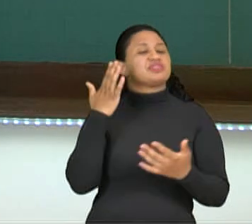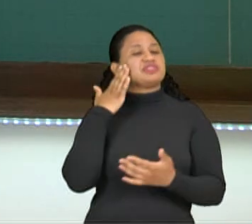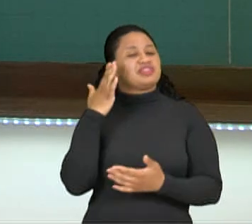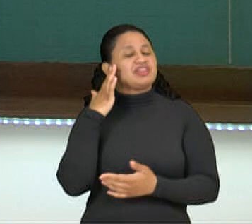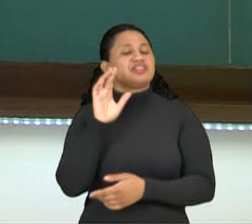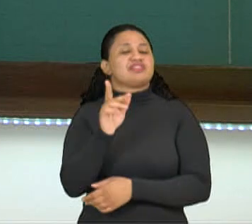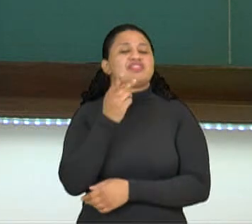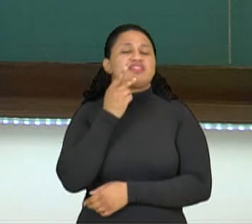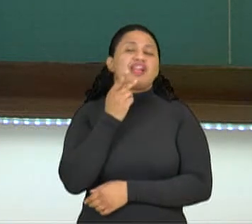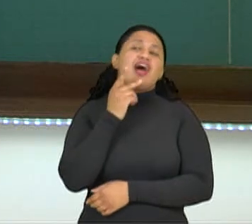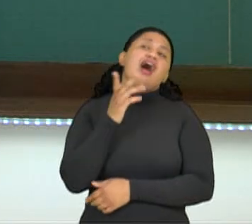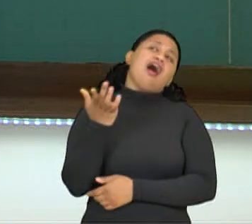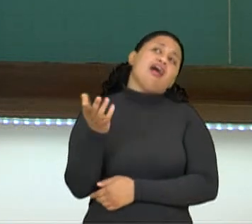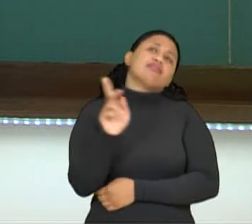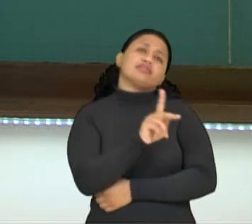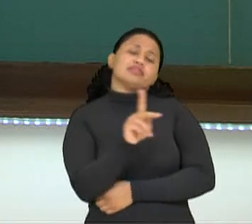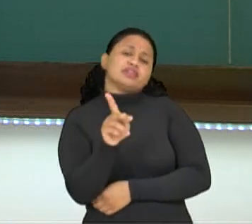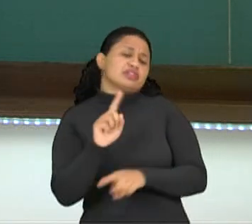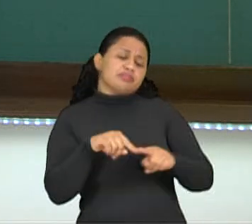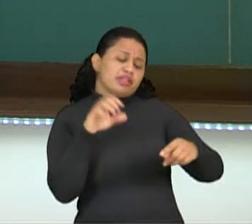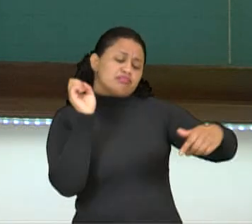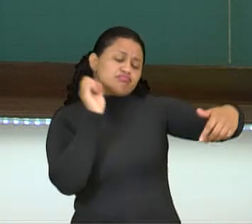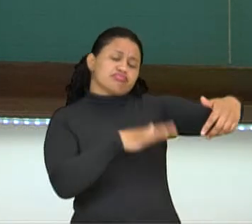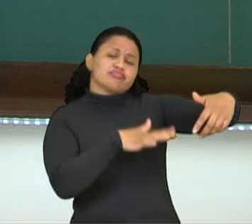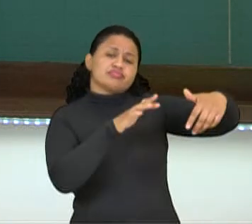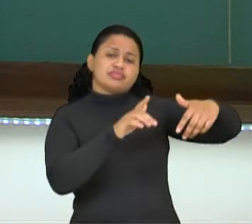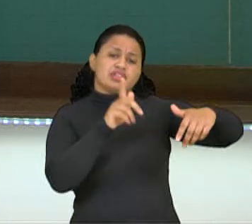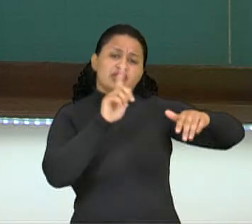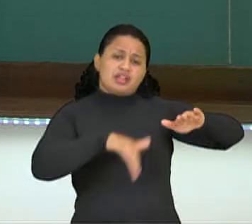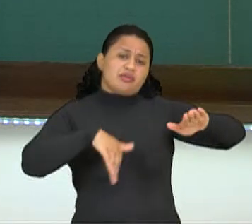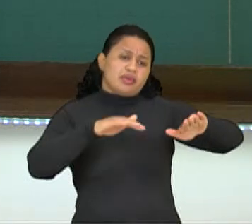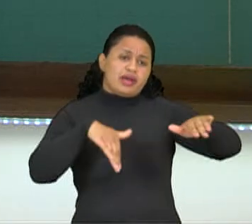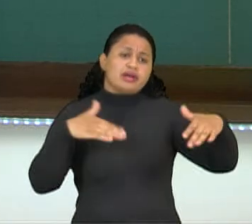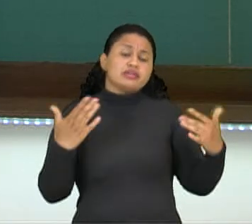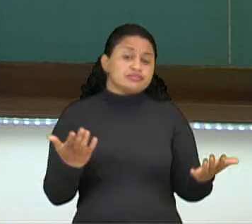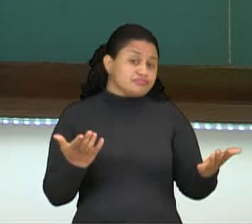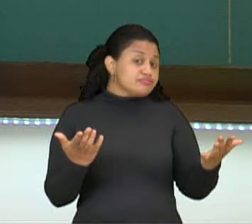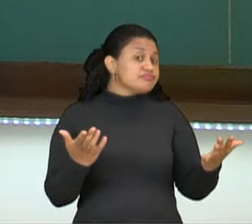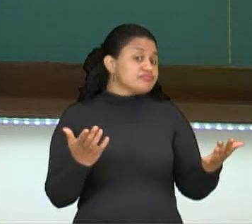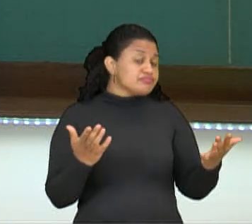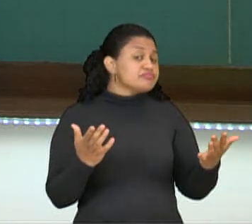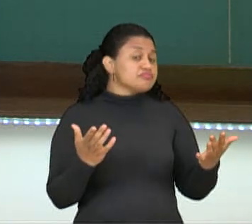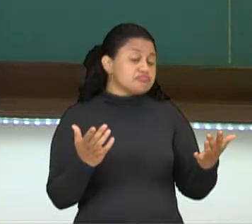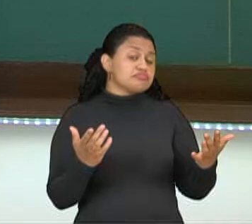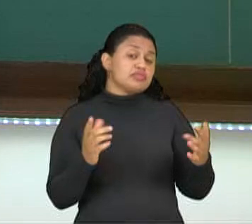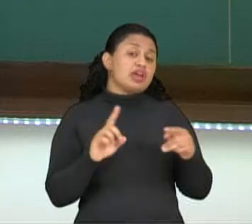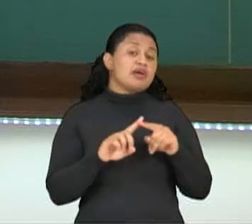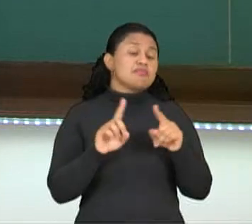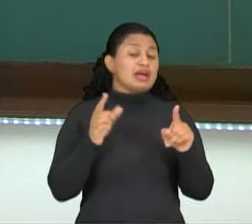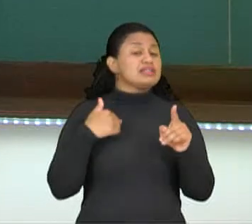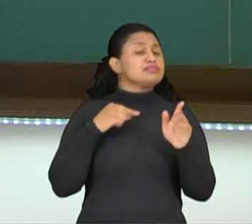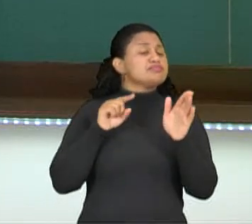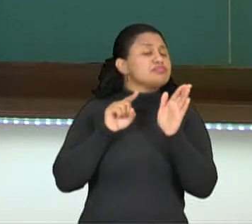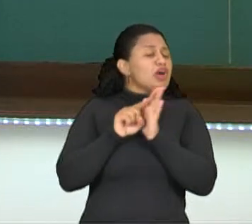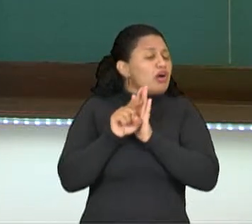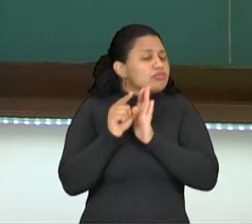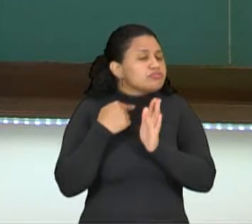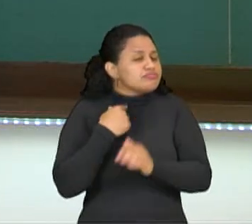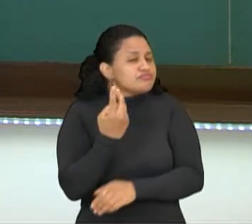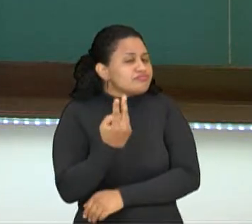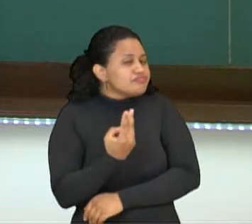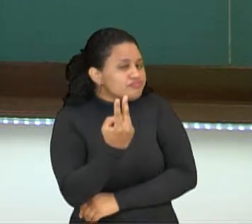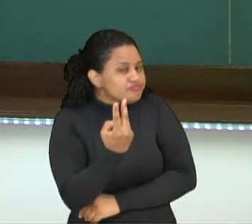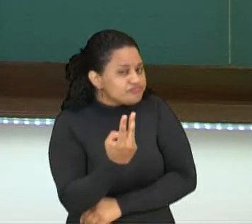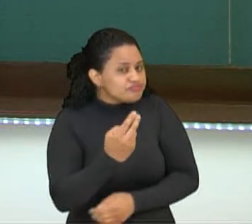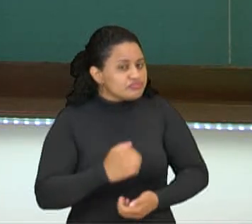vai dizer, ah, professora, não jogar lixo na praia. Pergunta cá entre nós.